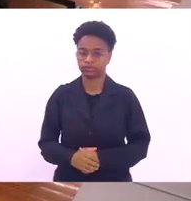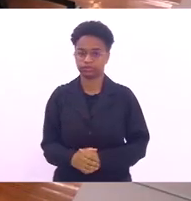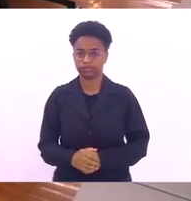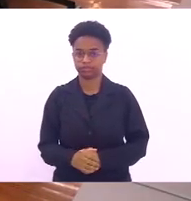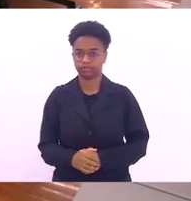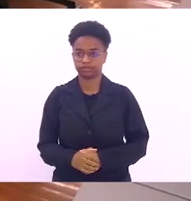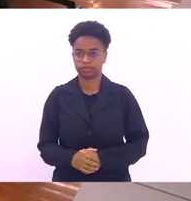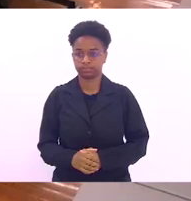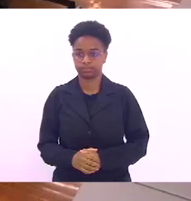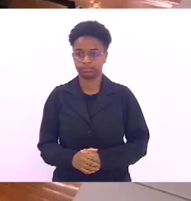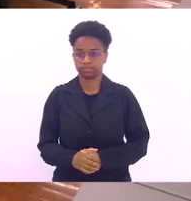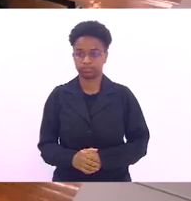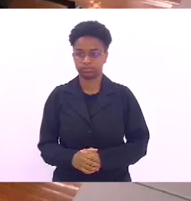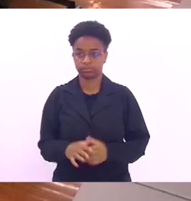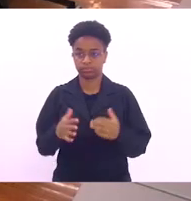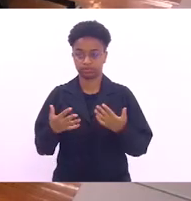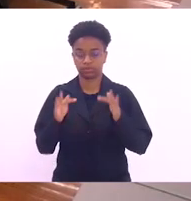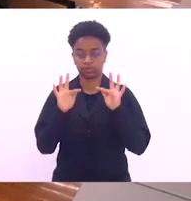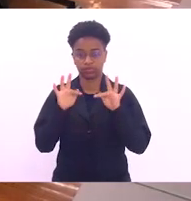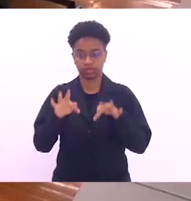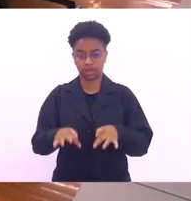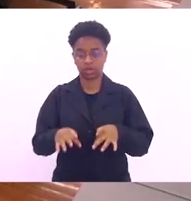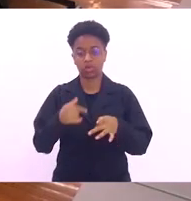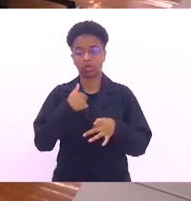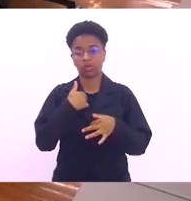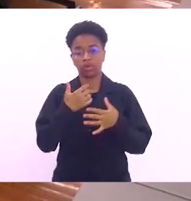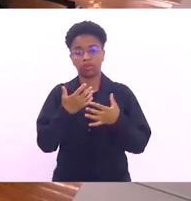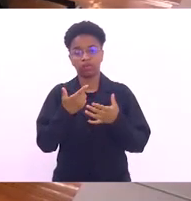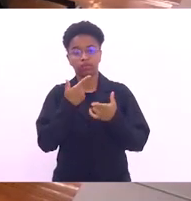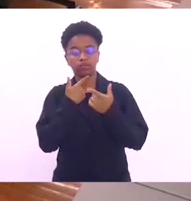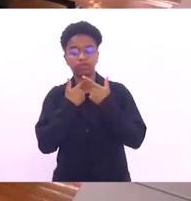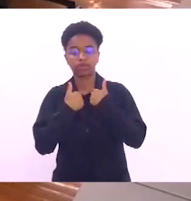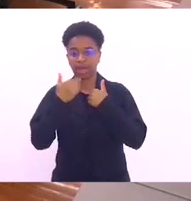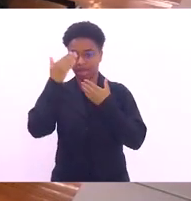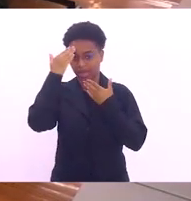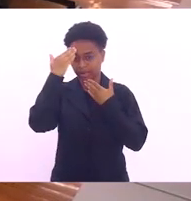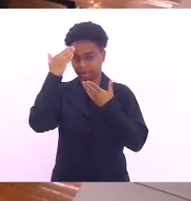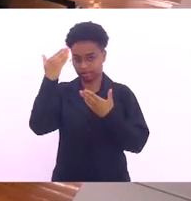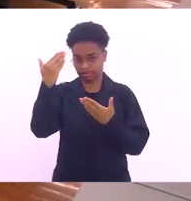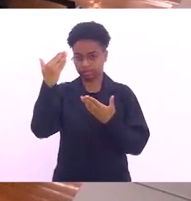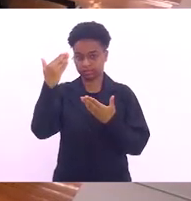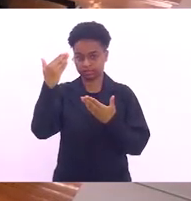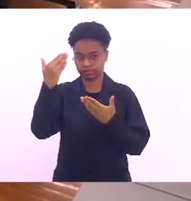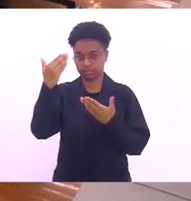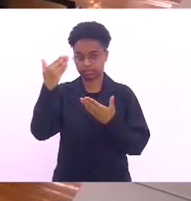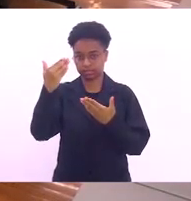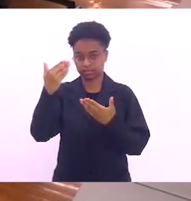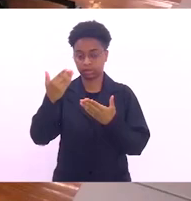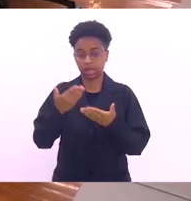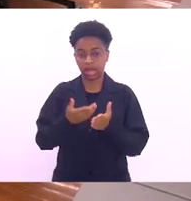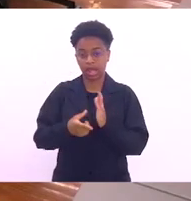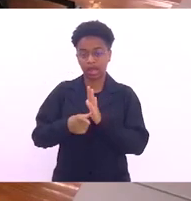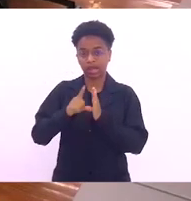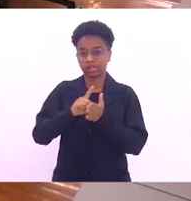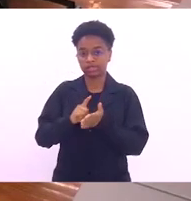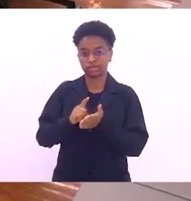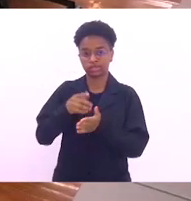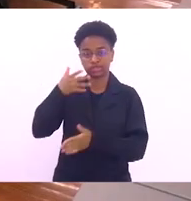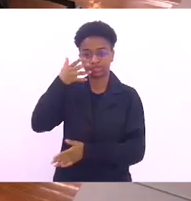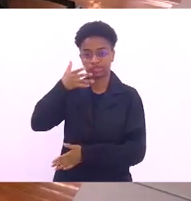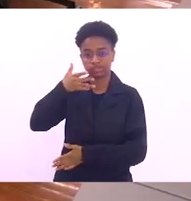no por final eu quero agradecer antes de Até entrar no meu tema né porque